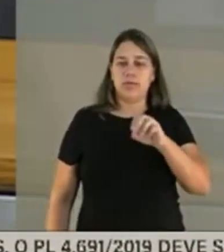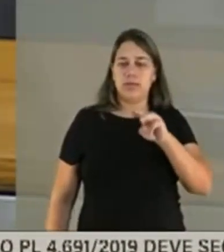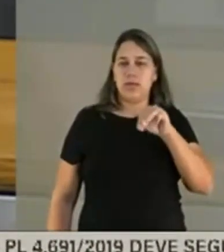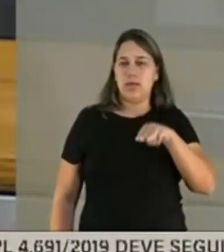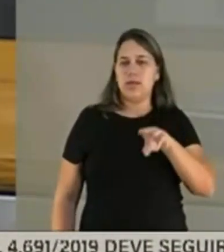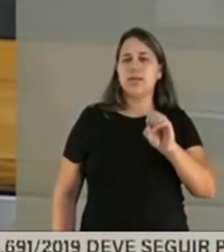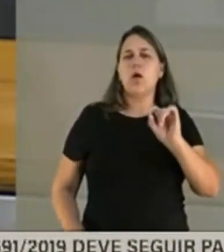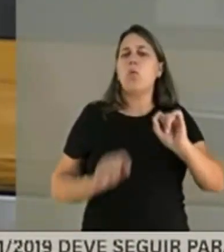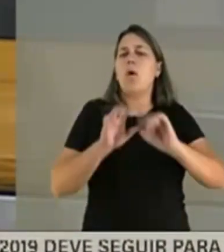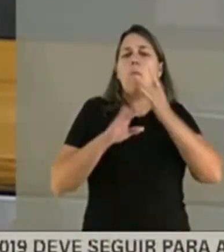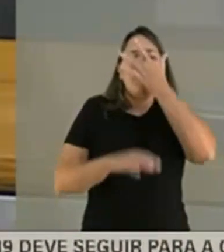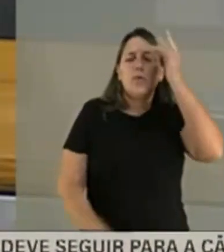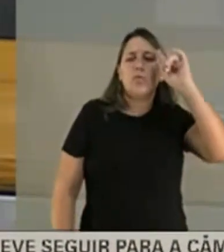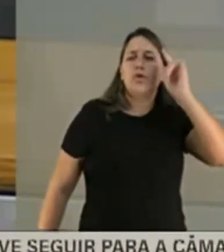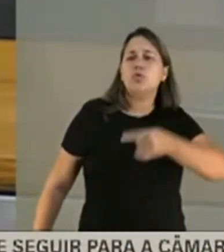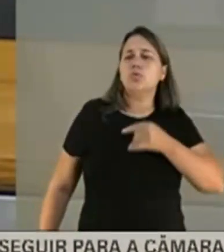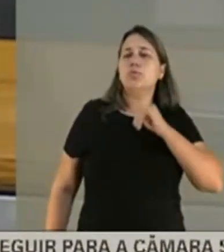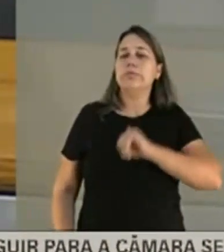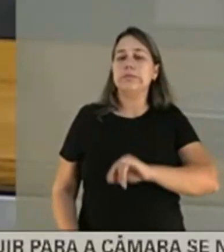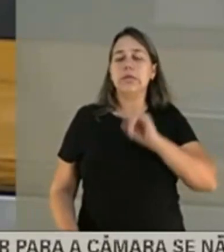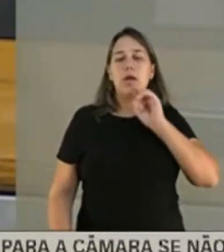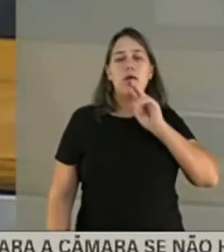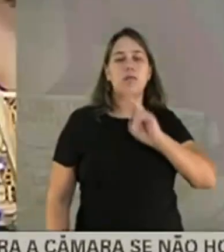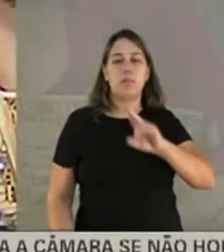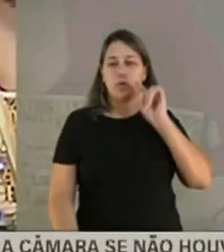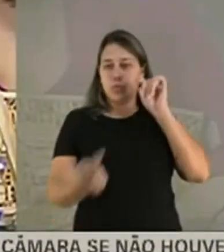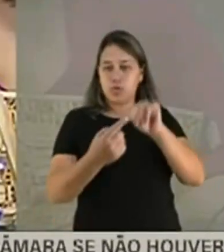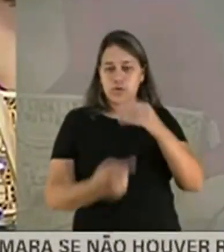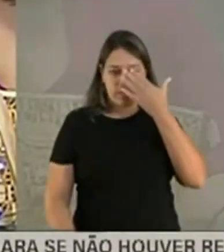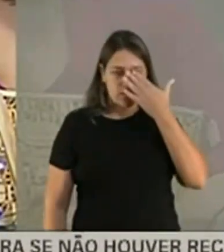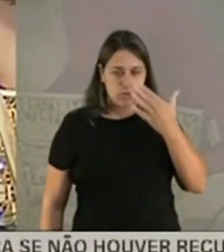forma muito objetiva, responder, eu lhe agradeço.